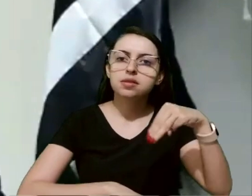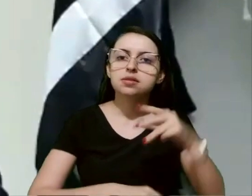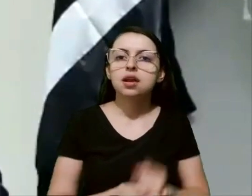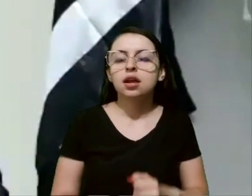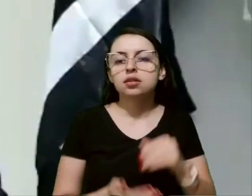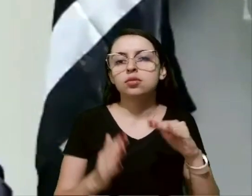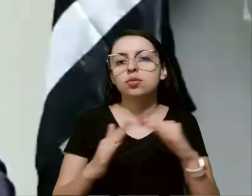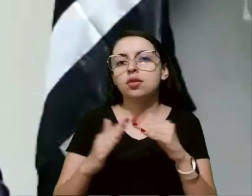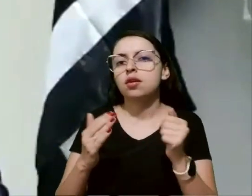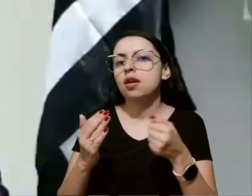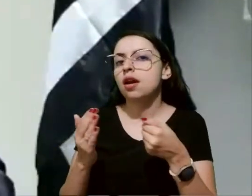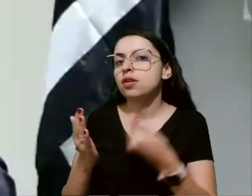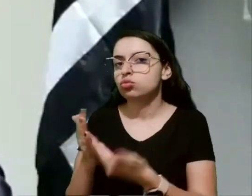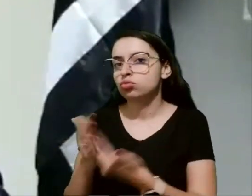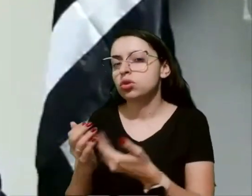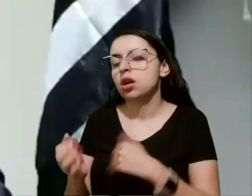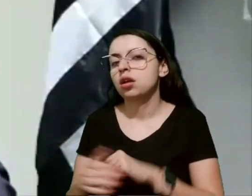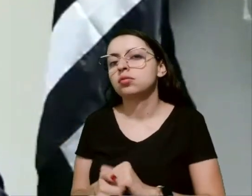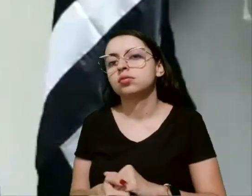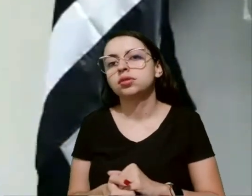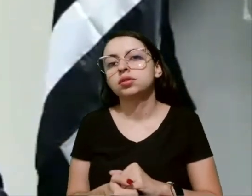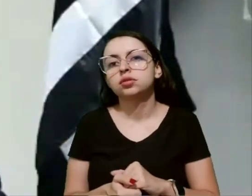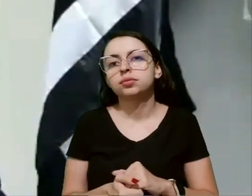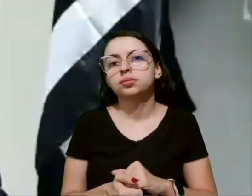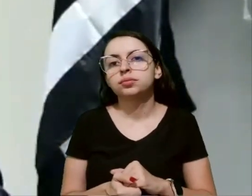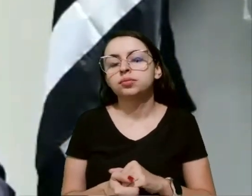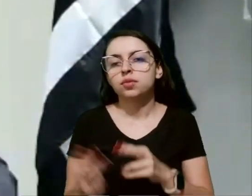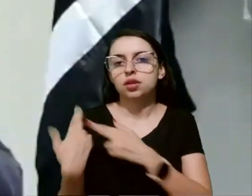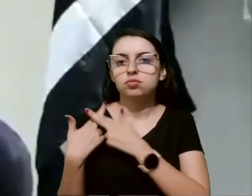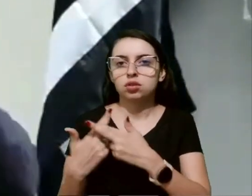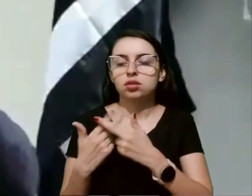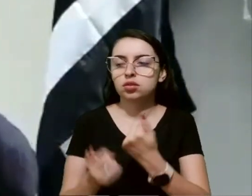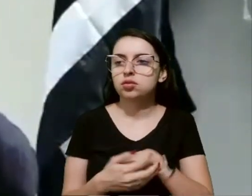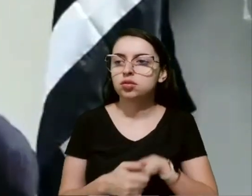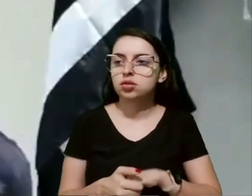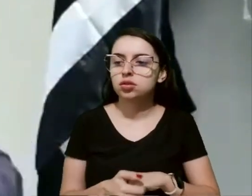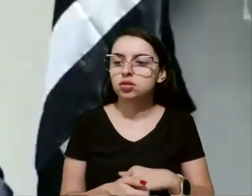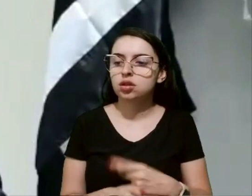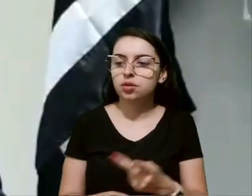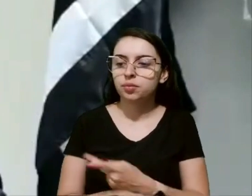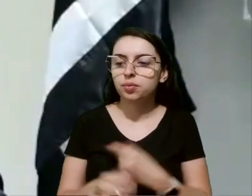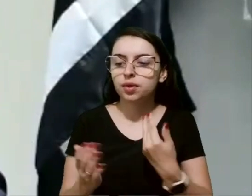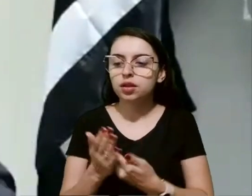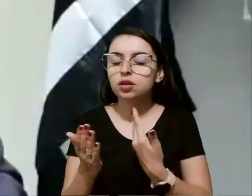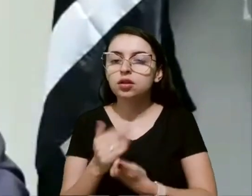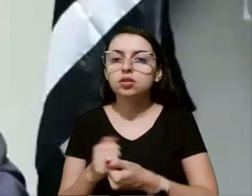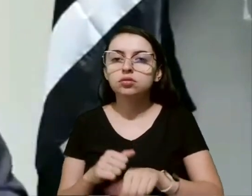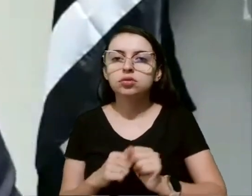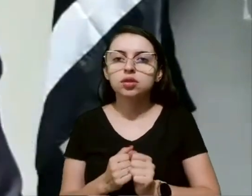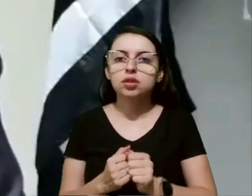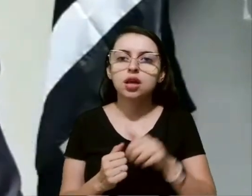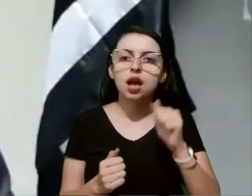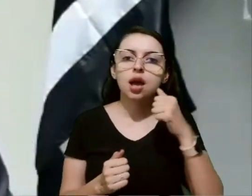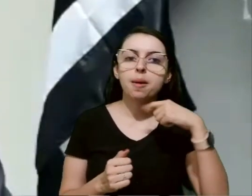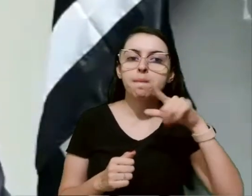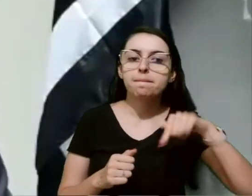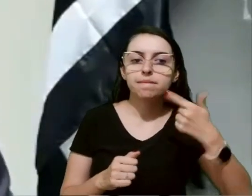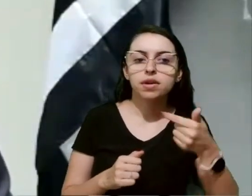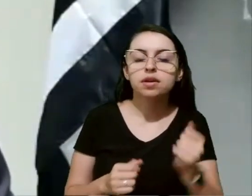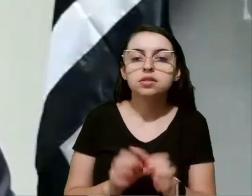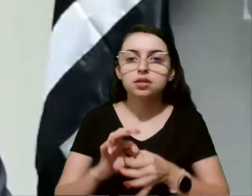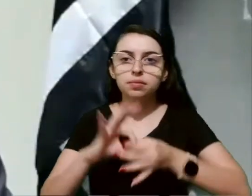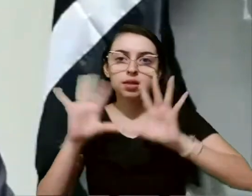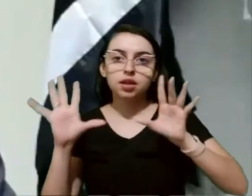na faculdade, de uma orientanda minha, que estudou desconsideração da personalidade jurídica após a Lei da